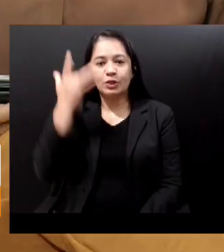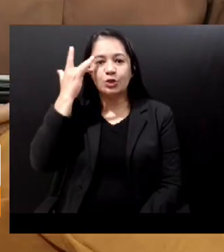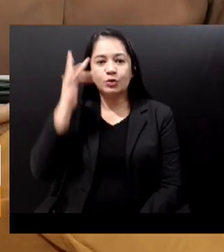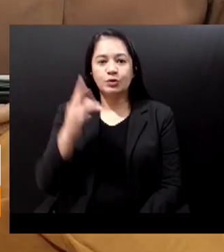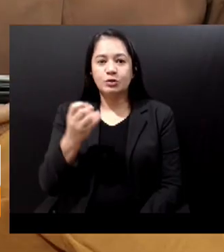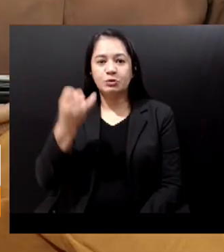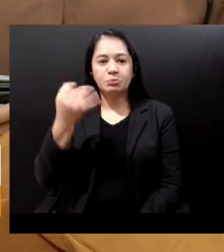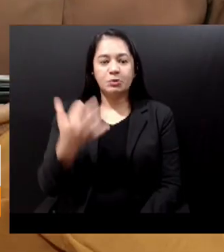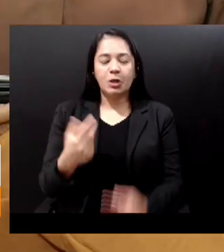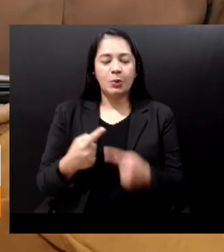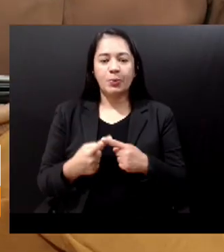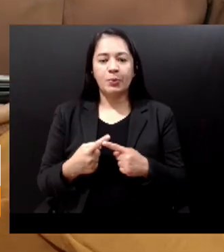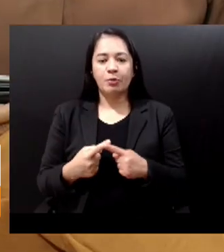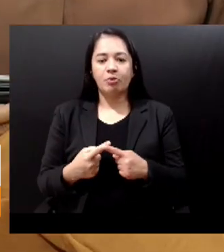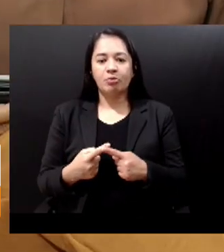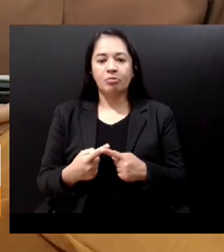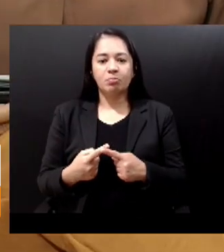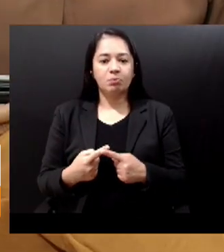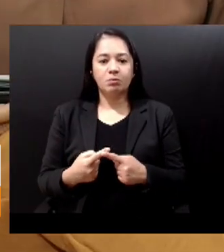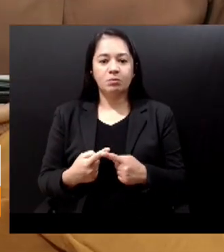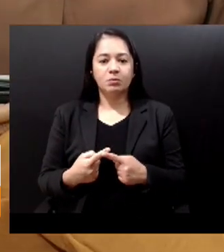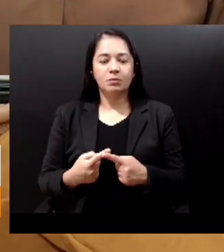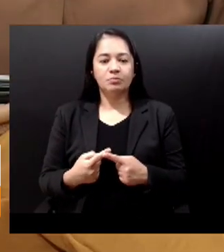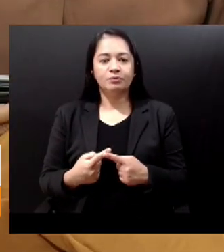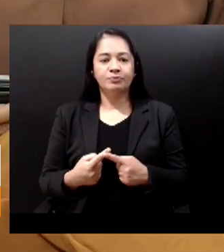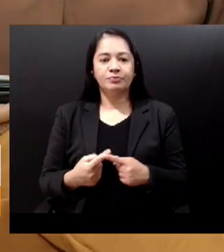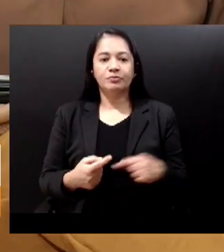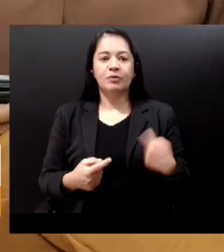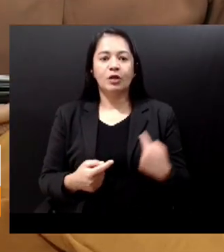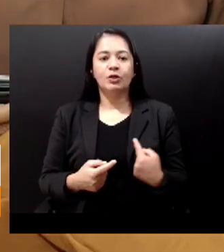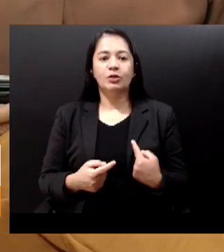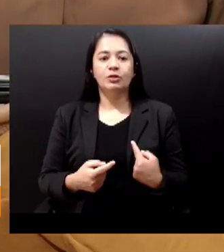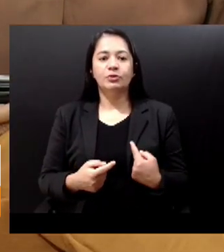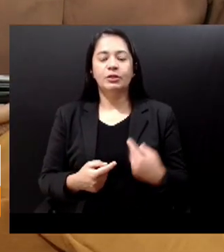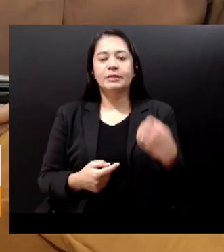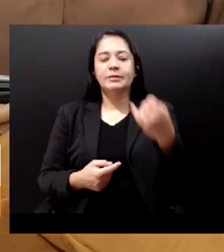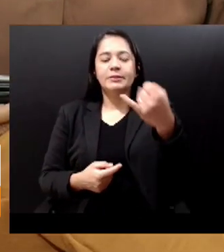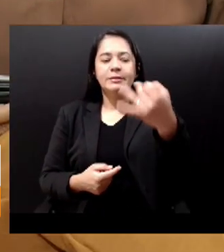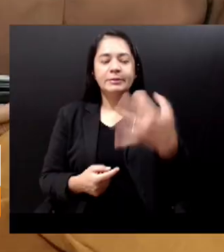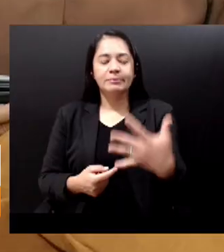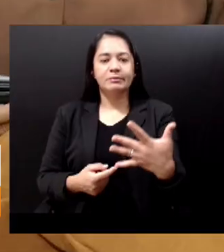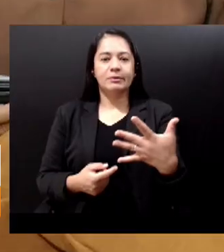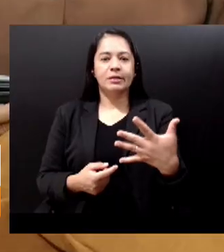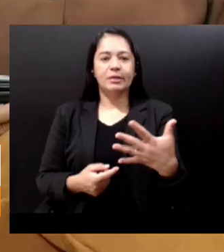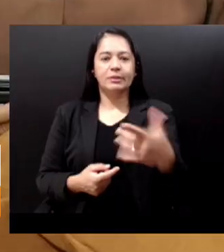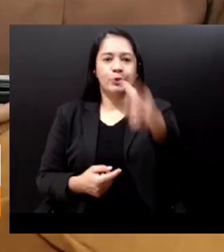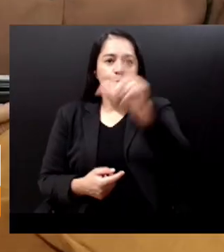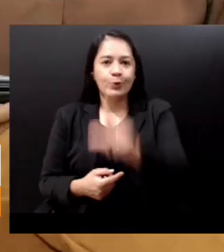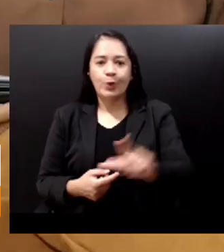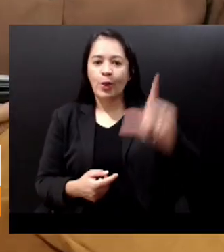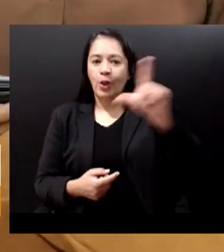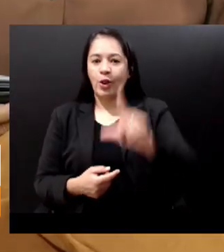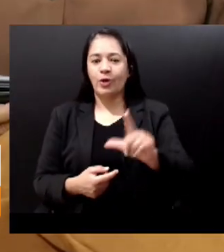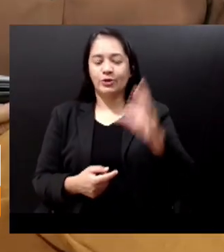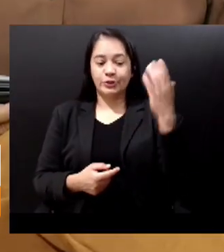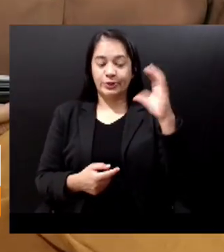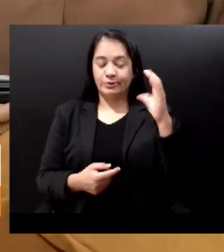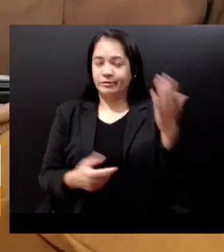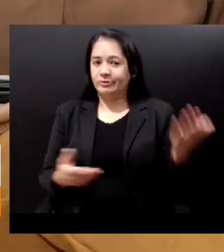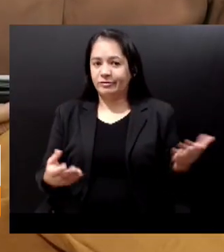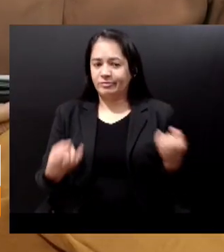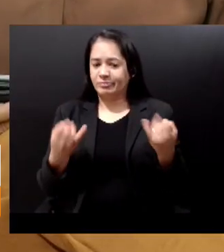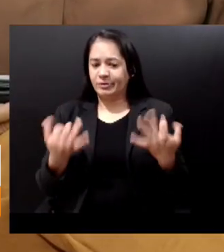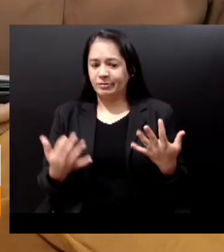desses 21. Uhum. Também, assim, a gente nunca teve uma explicação, lógica científica em cima desses 21 dias, para falar, ó,